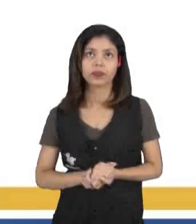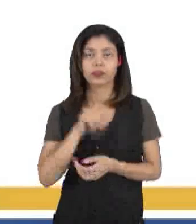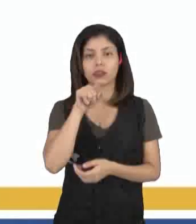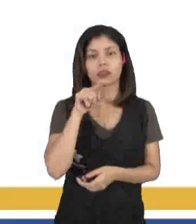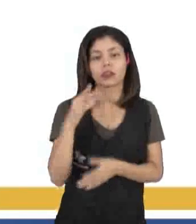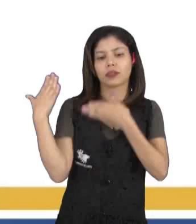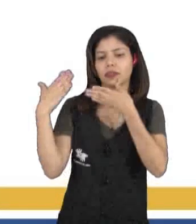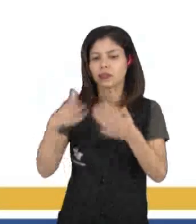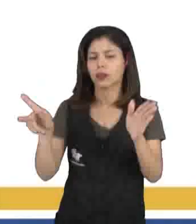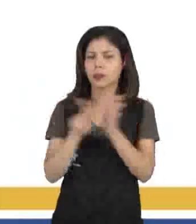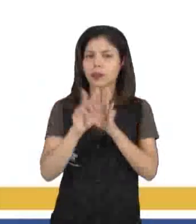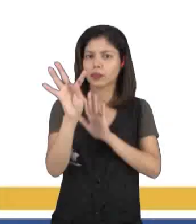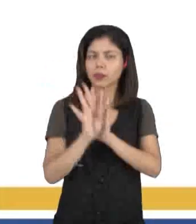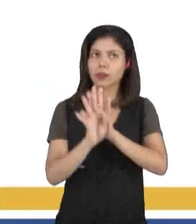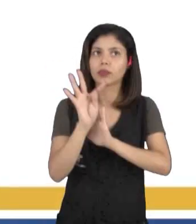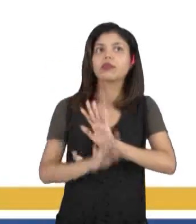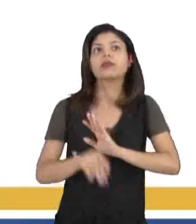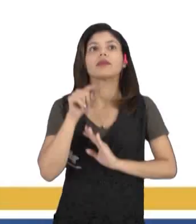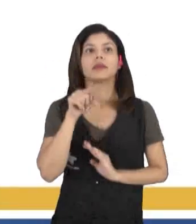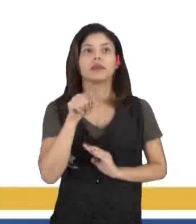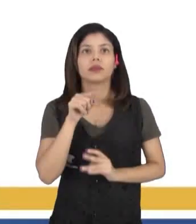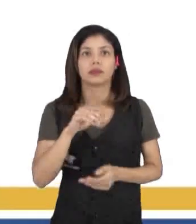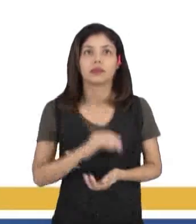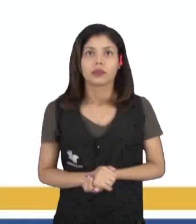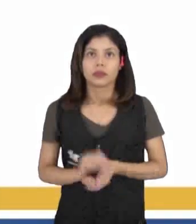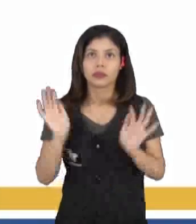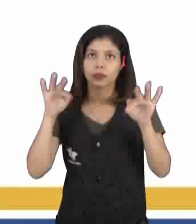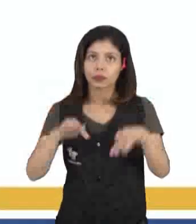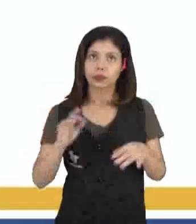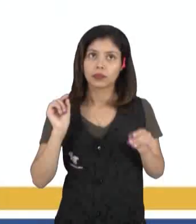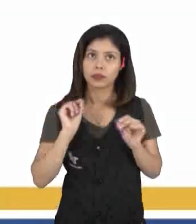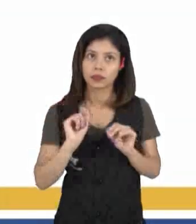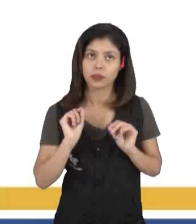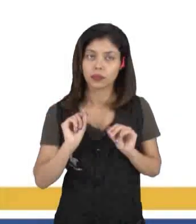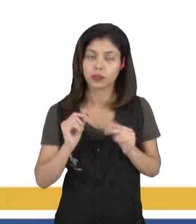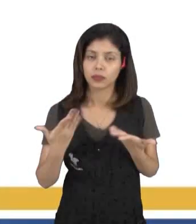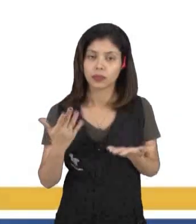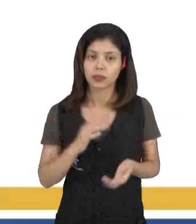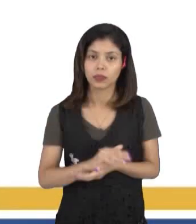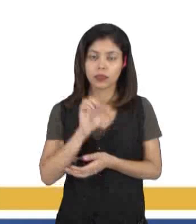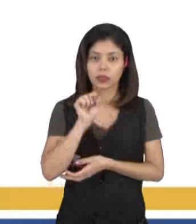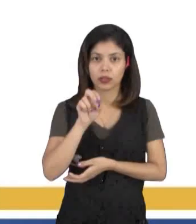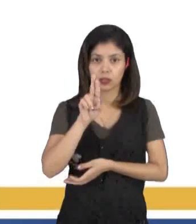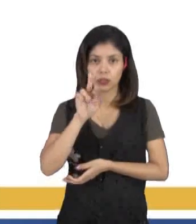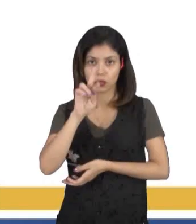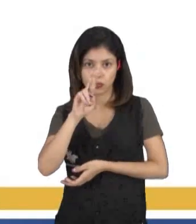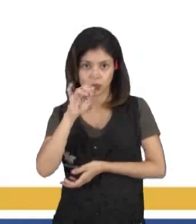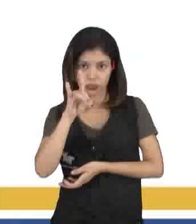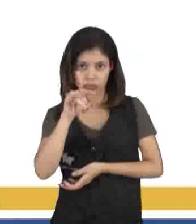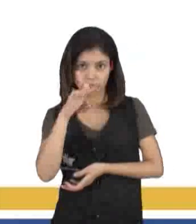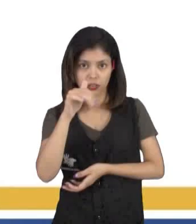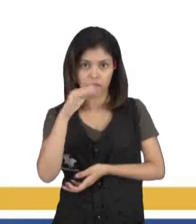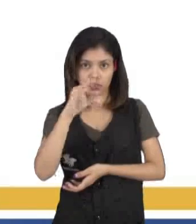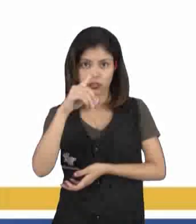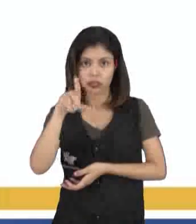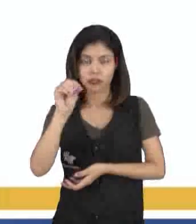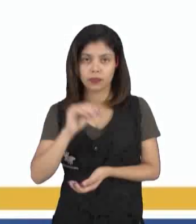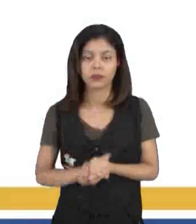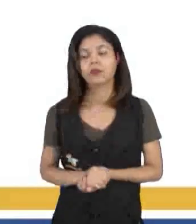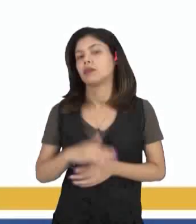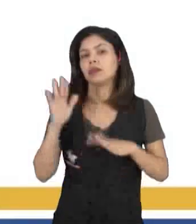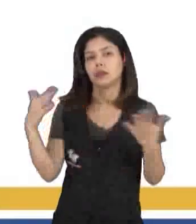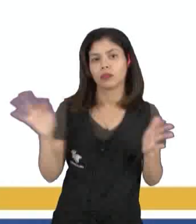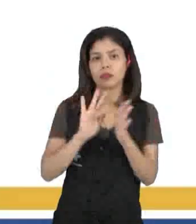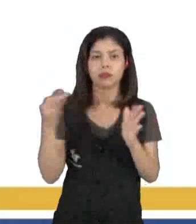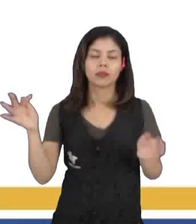Aqui nesse foco, nesse texto, né, nós vamos ficar com a subordinação, tá certo? Quanto à